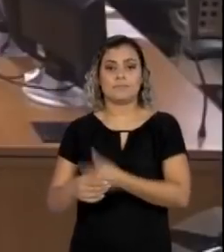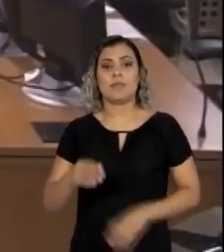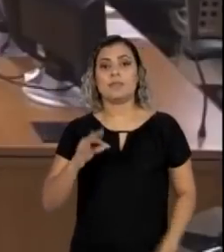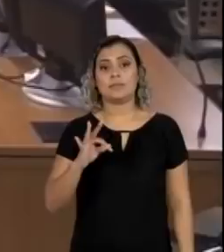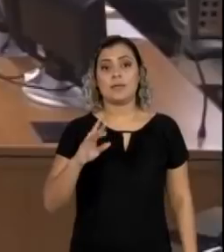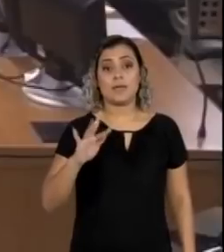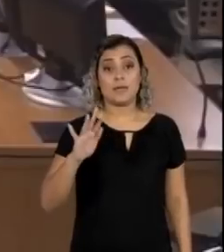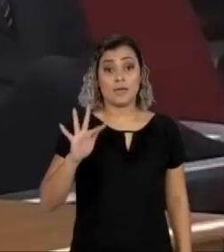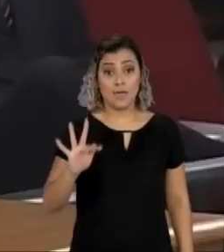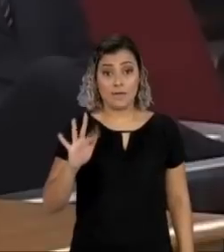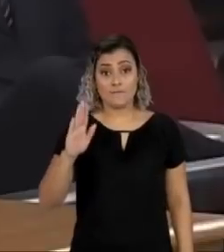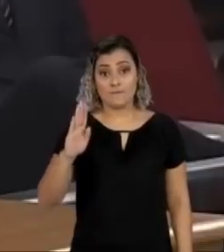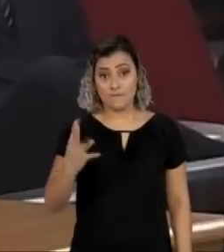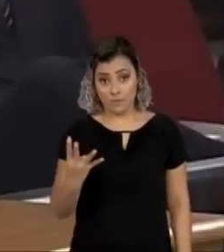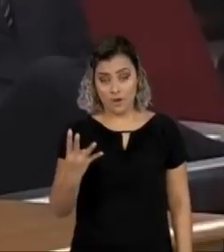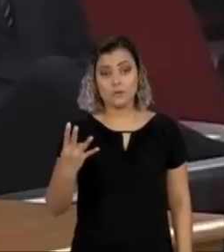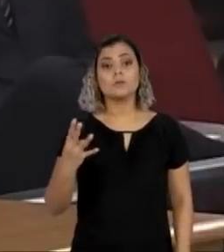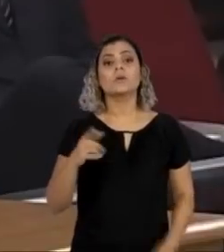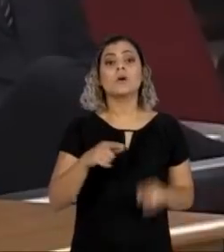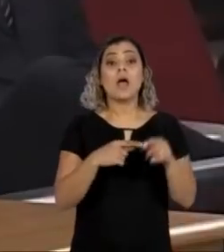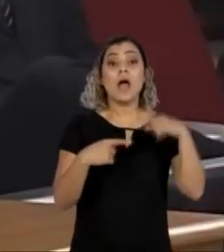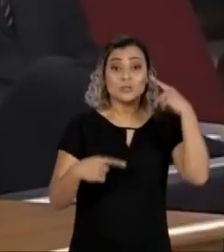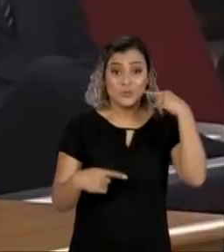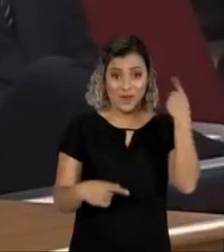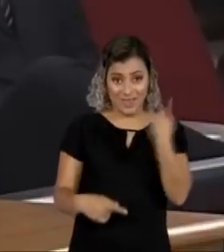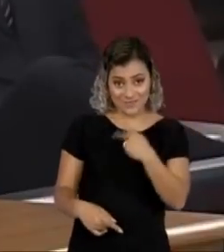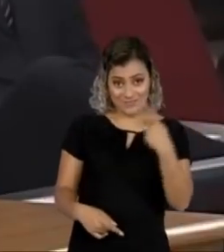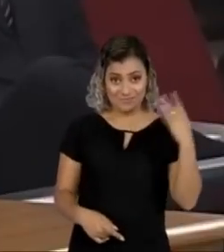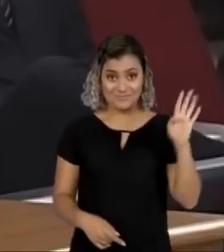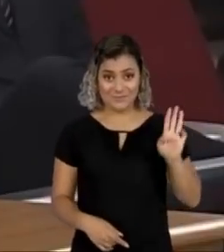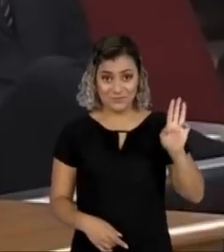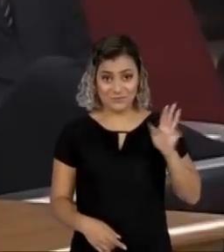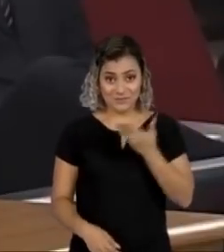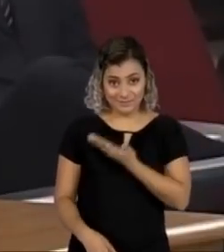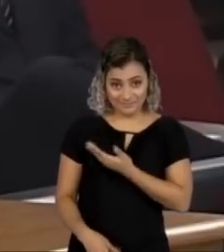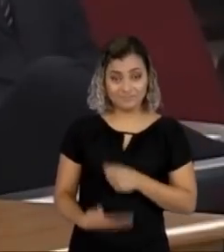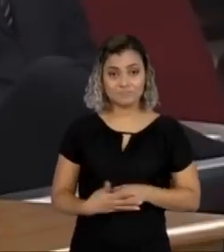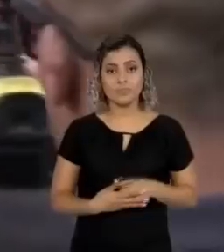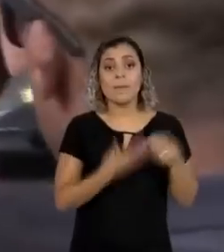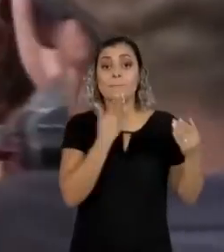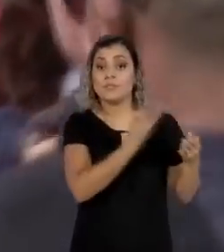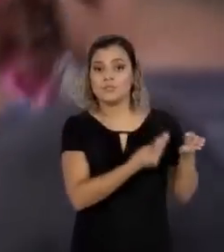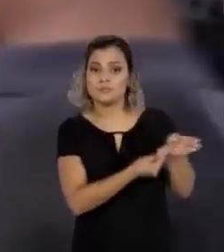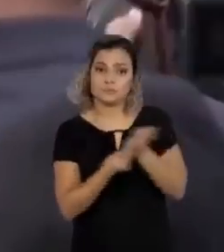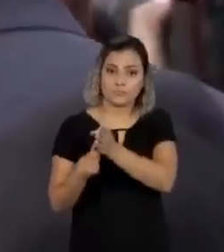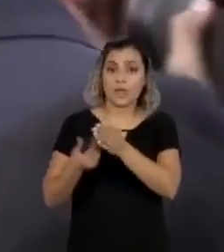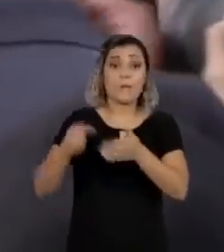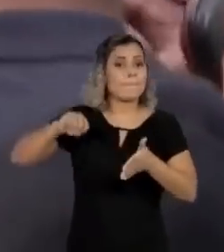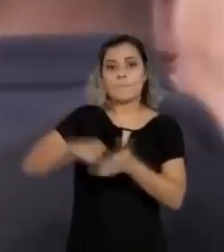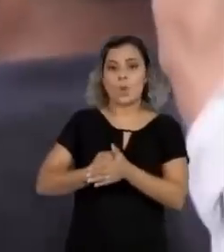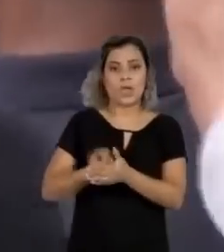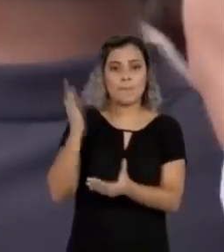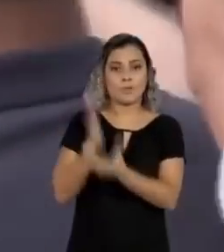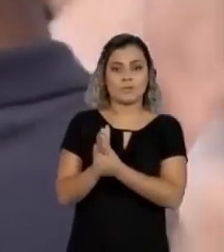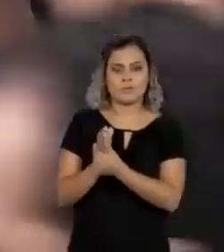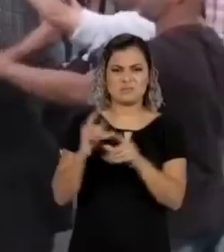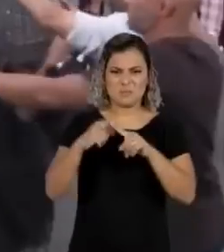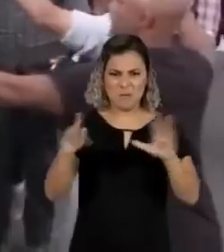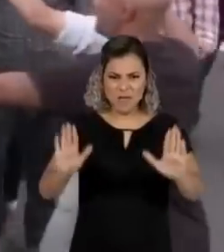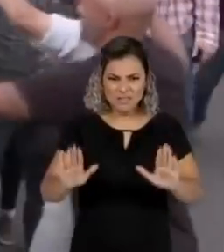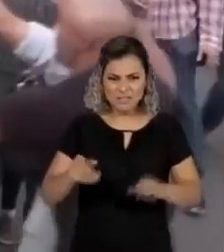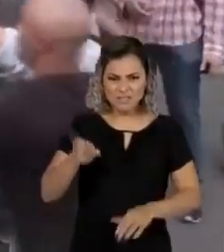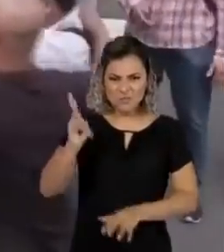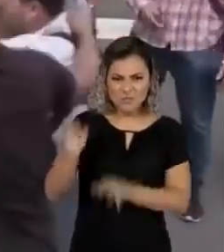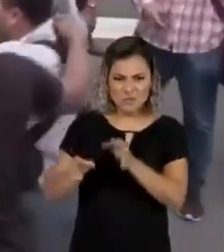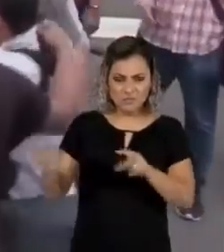tribunal também rejeitou os recursos da defesa de Lula para anular a sentença. Mesmo com a confirmação da condenação em